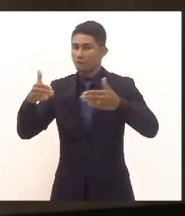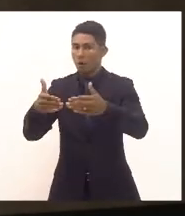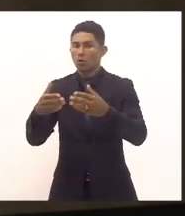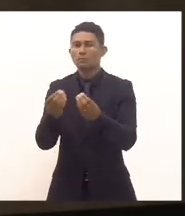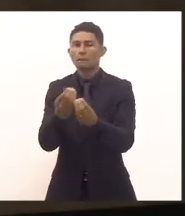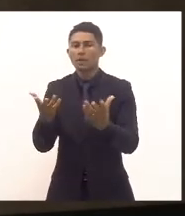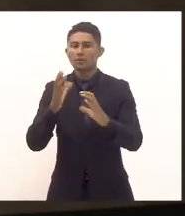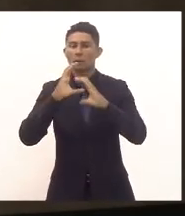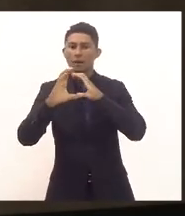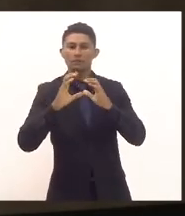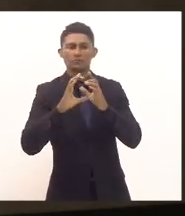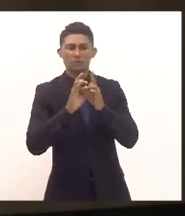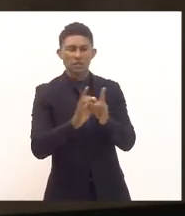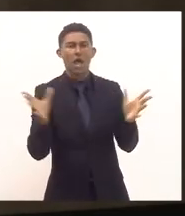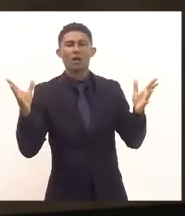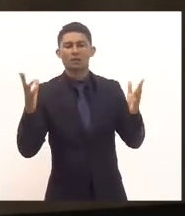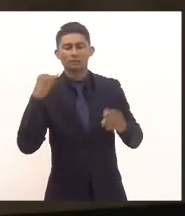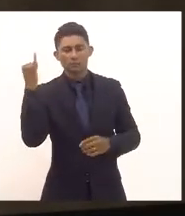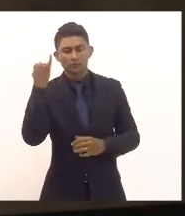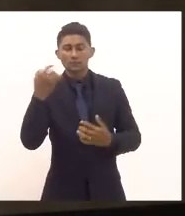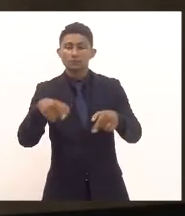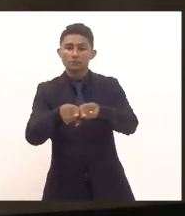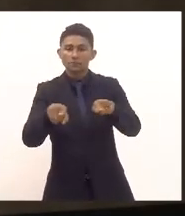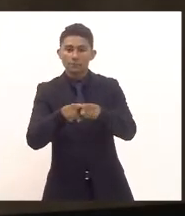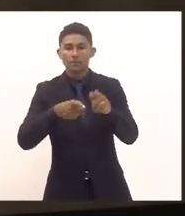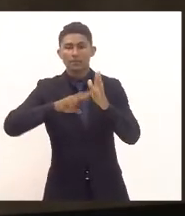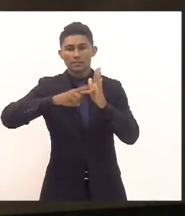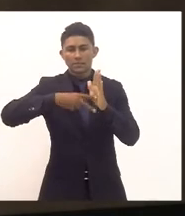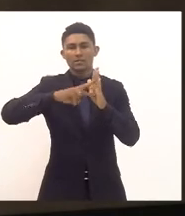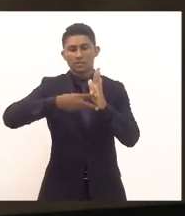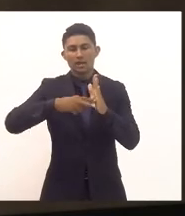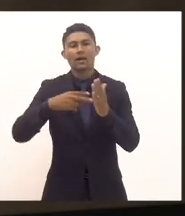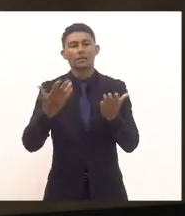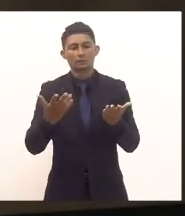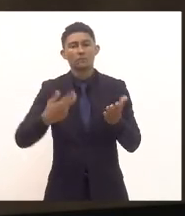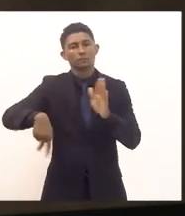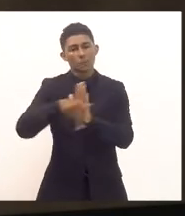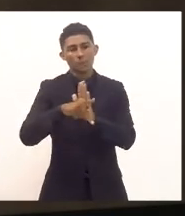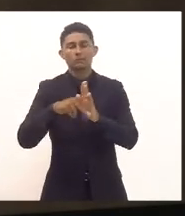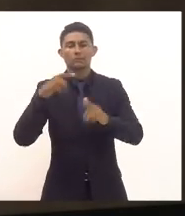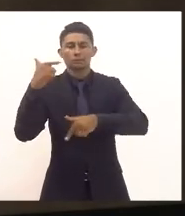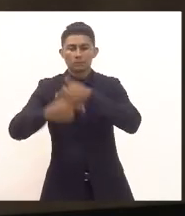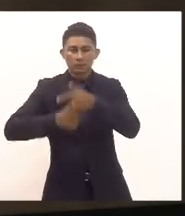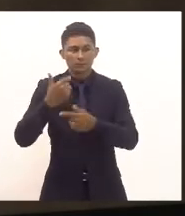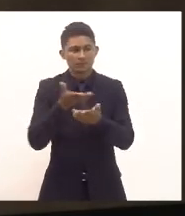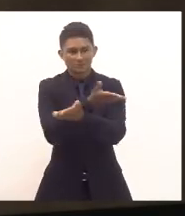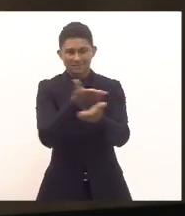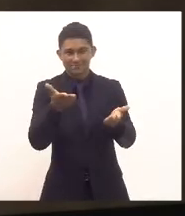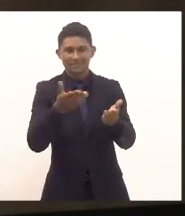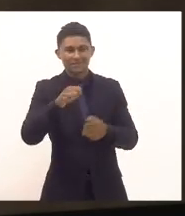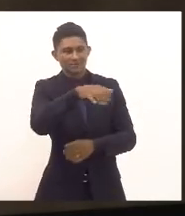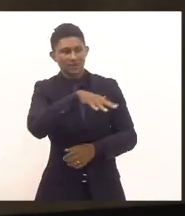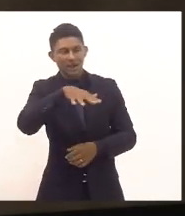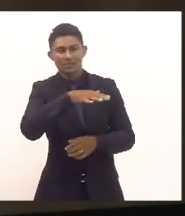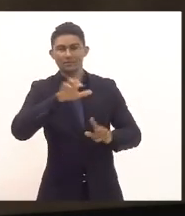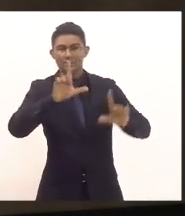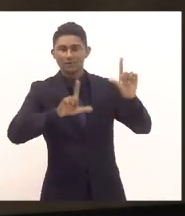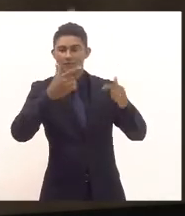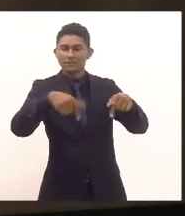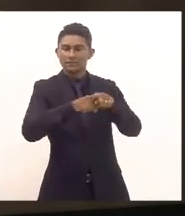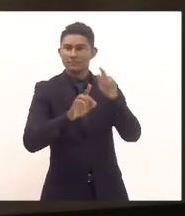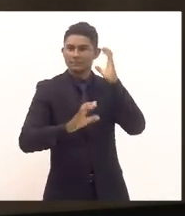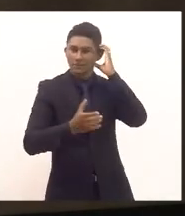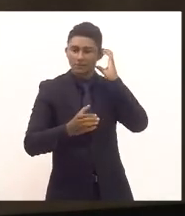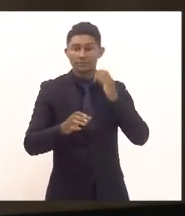democratização da comunicação que tenha sindicatos atuante como sindicatos de trabalhadores do rádio e televisão da EBC aqui Presidente